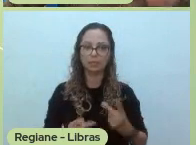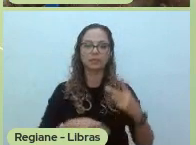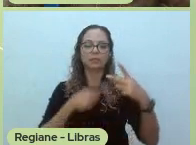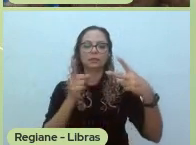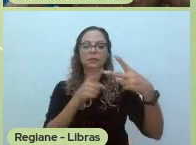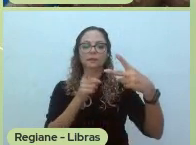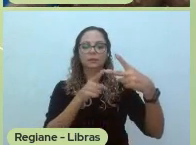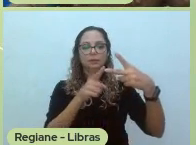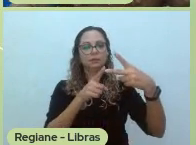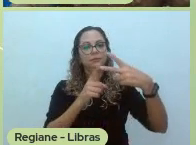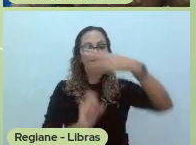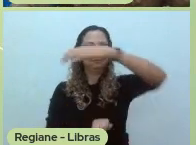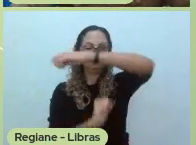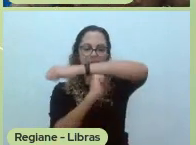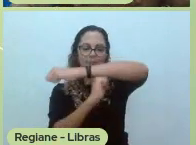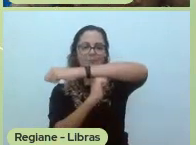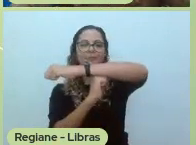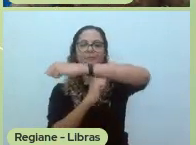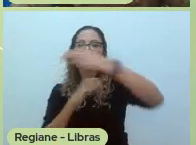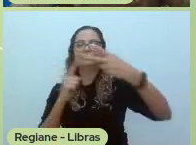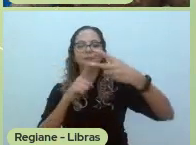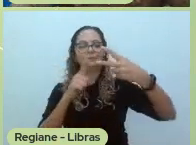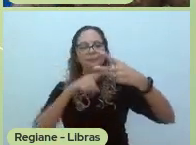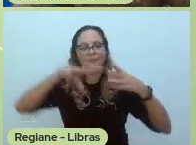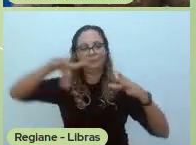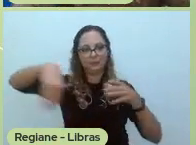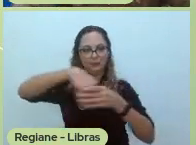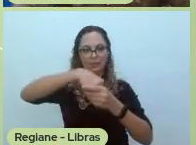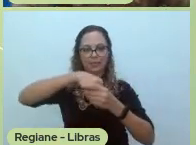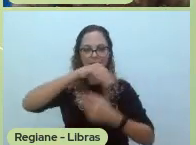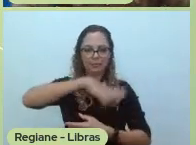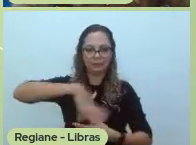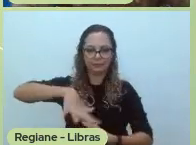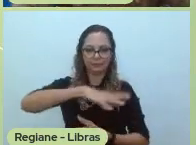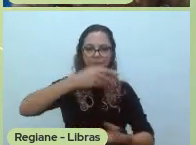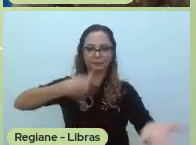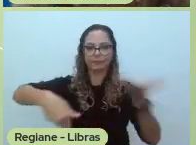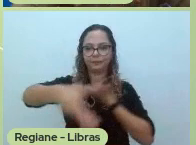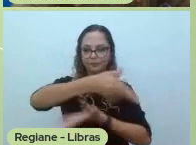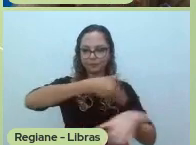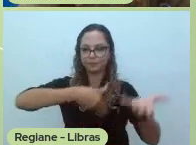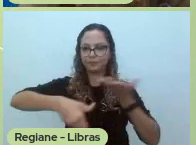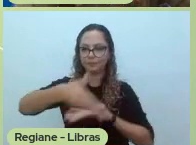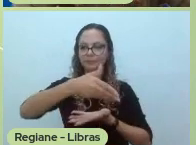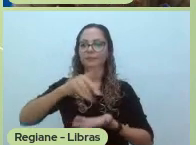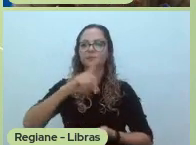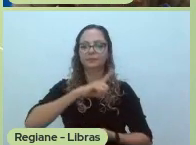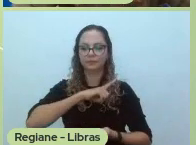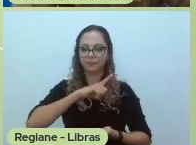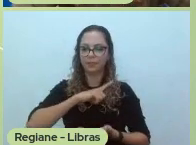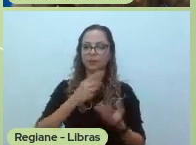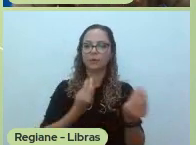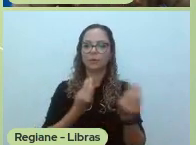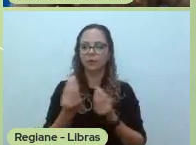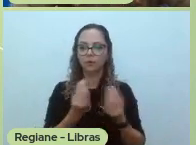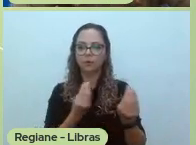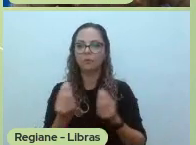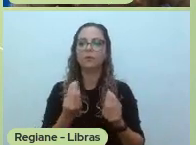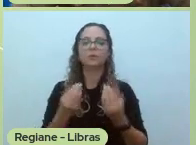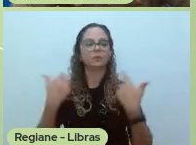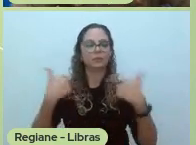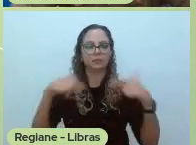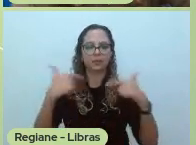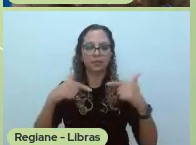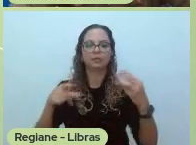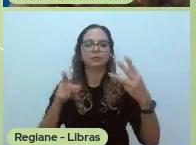de ambiente interno e colaborativo, que é onde eu atuo muito fortemente na cultura organizacional, como que a gente trabalha isso, e a gente tem o pilar de